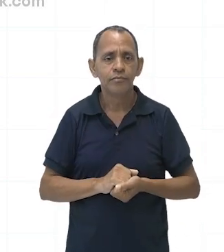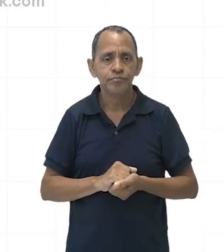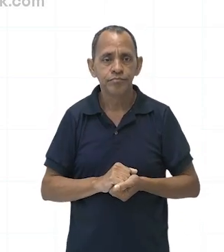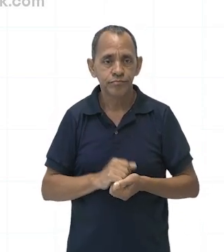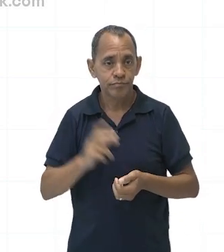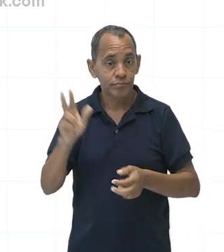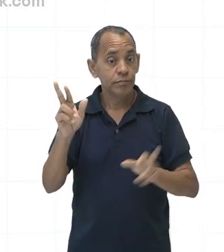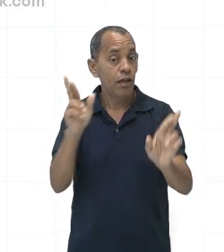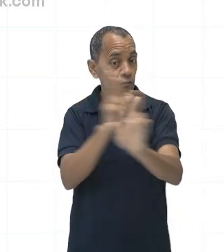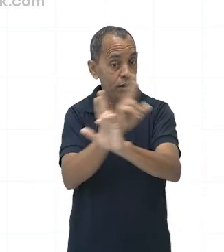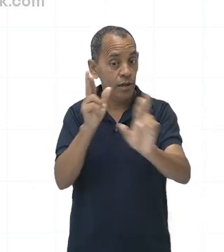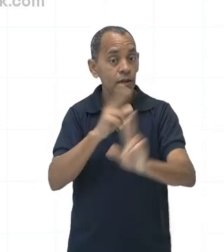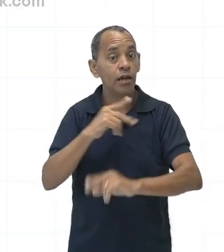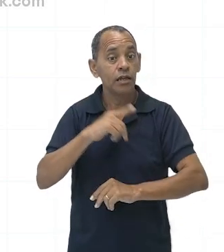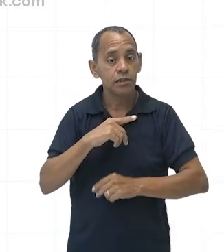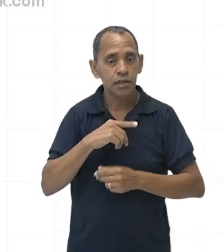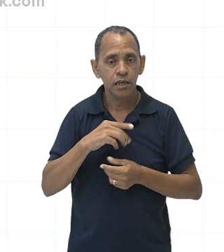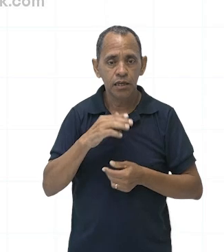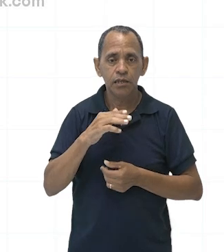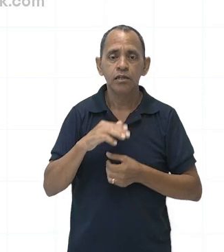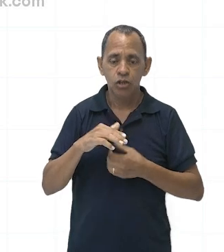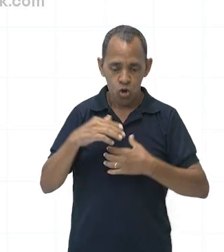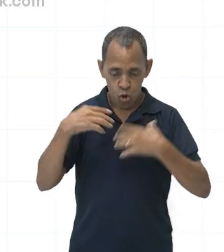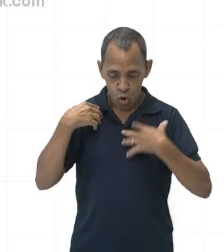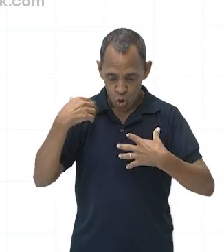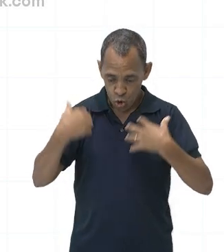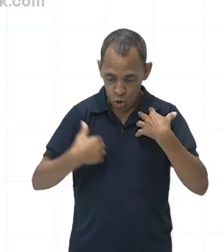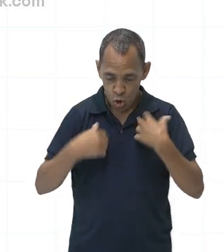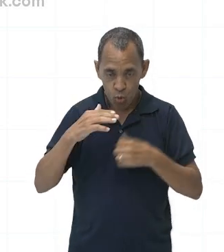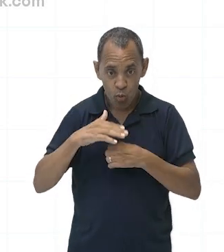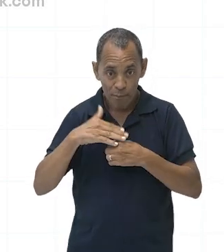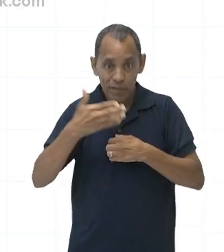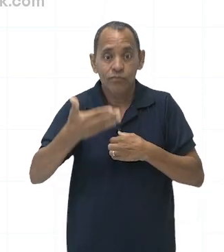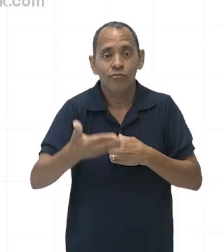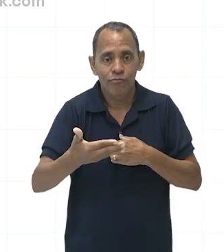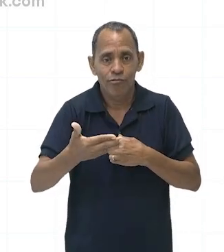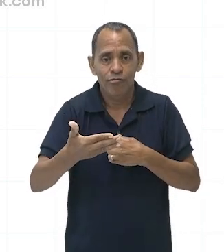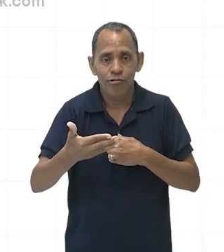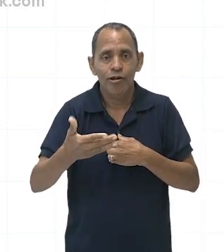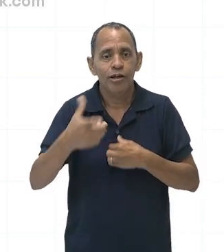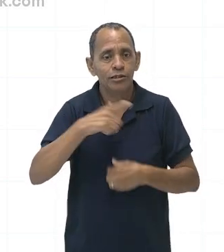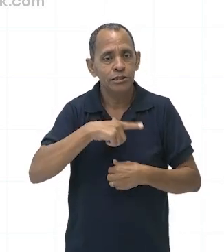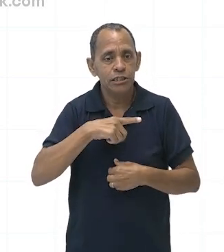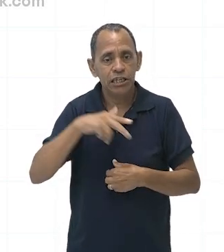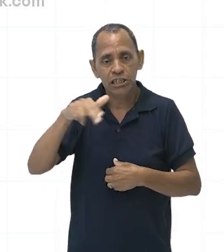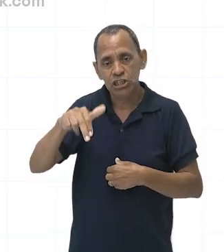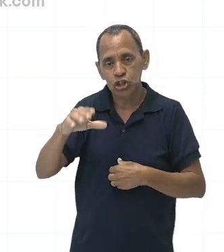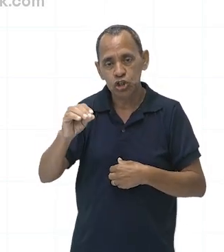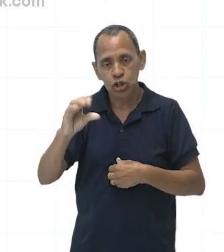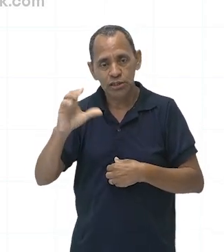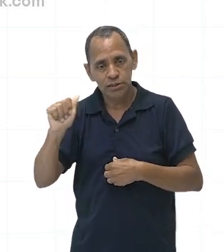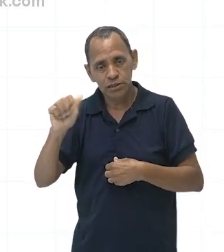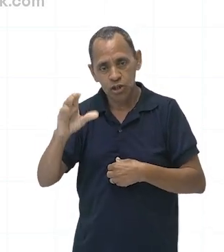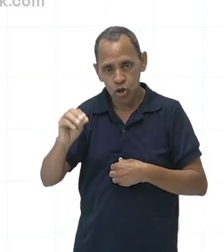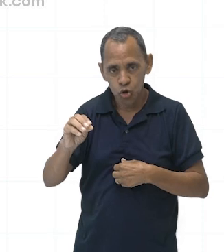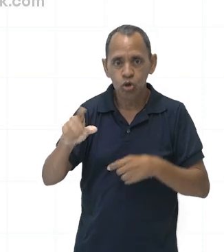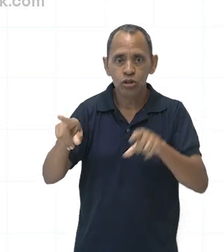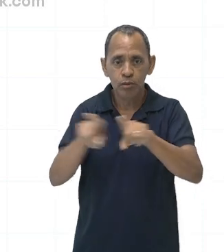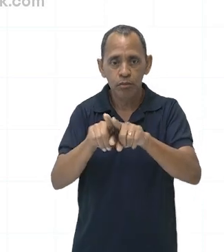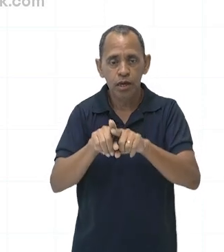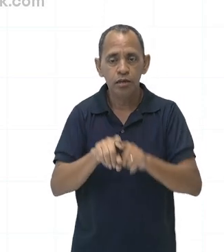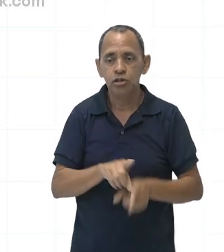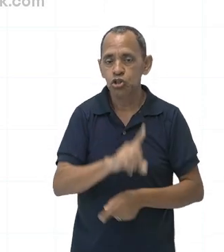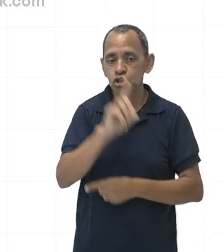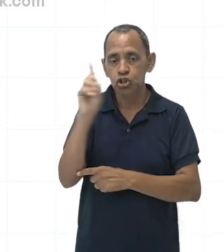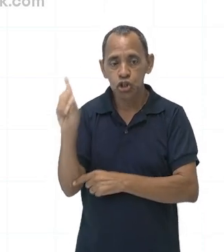conhecimento do espaço externo do corpo, estando próximo à noção de direcionalidade, ou seja,